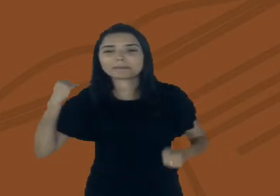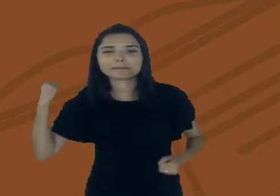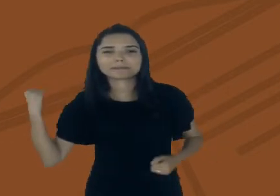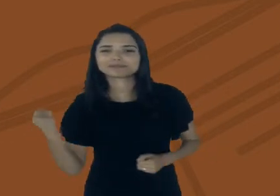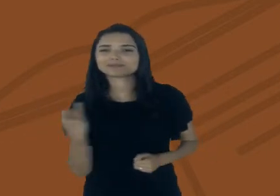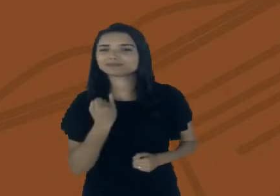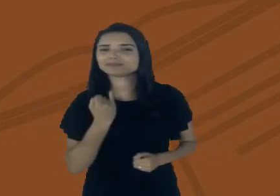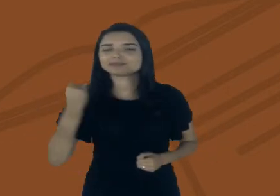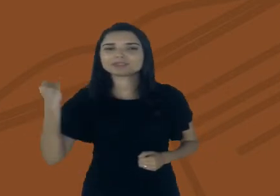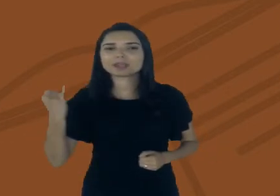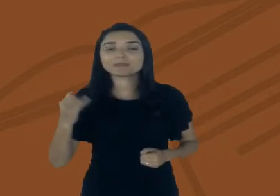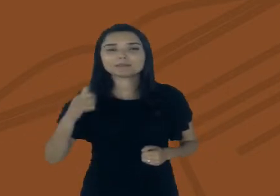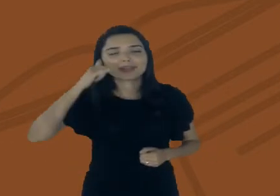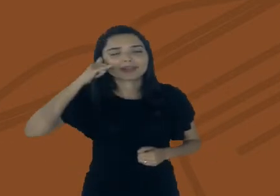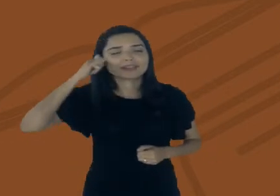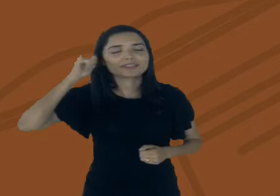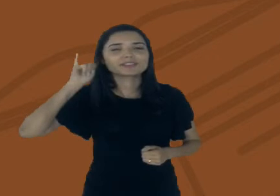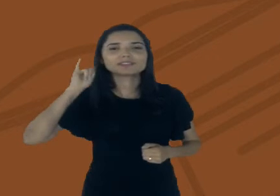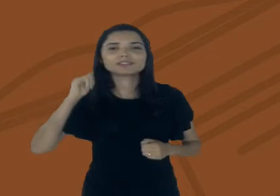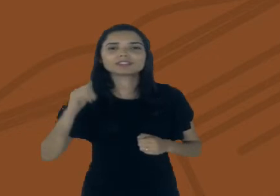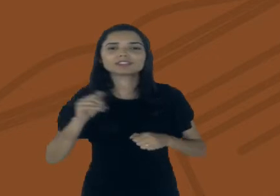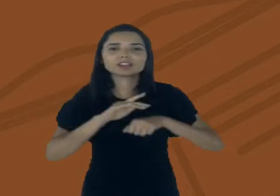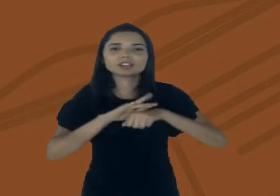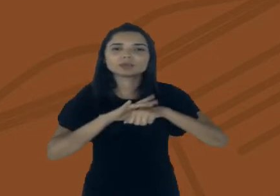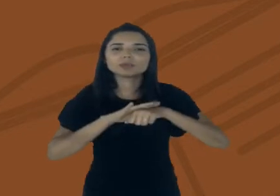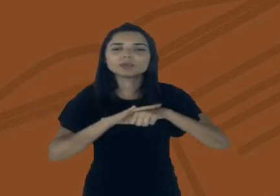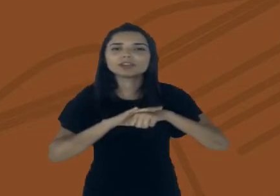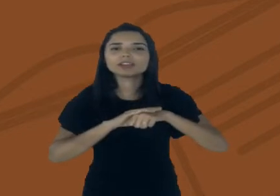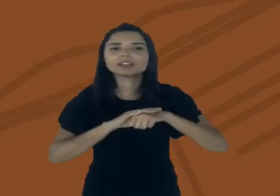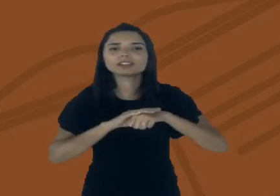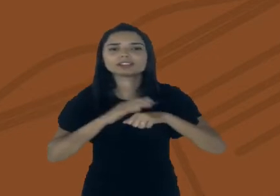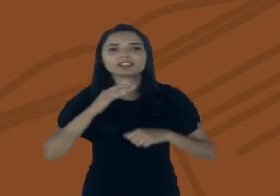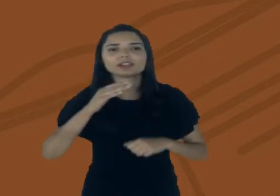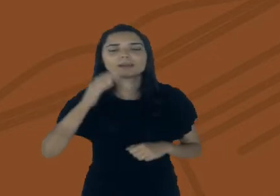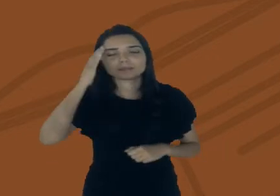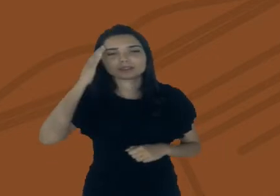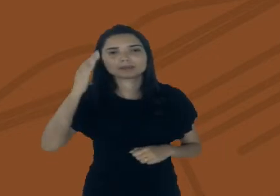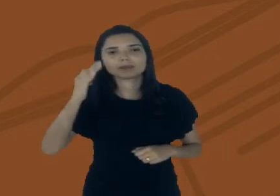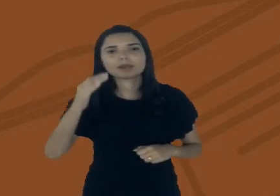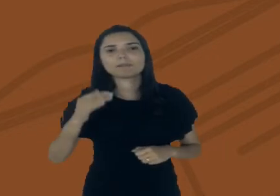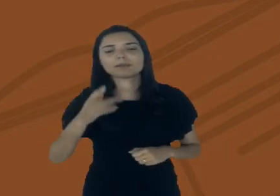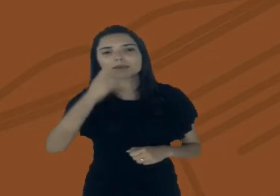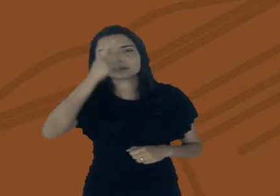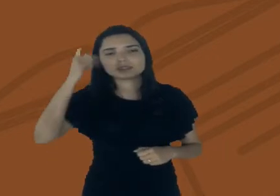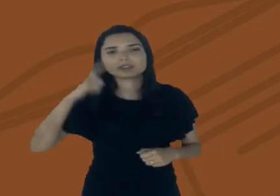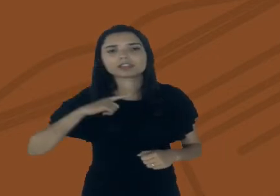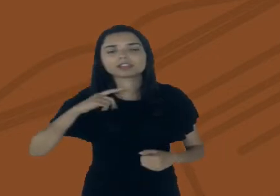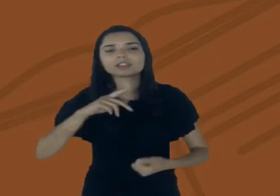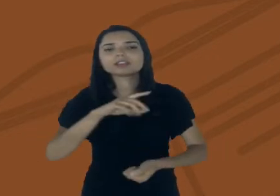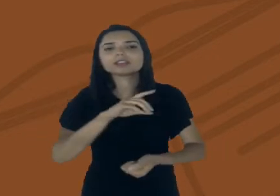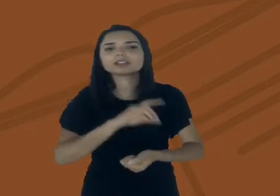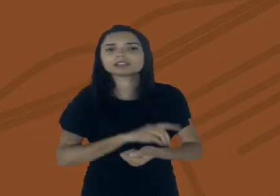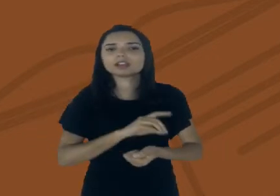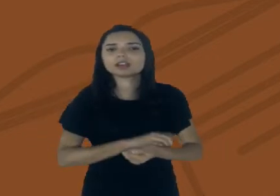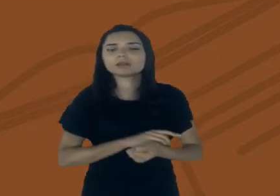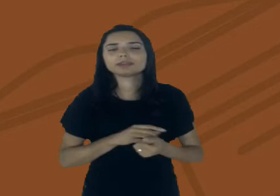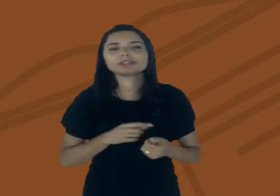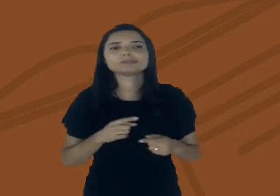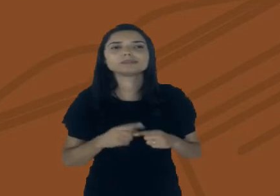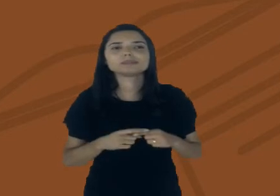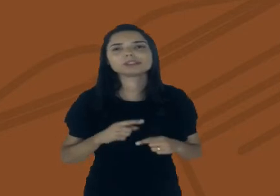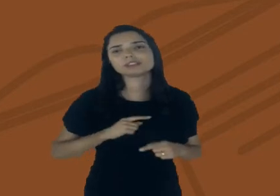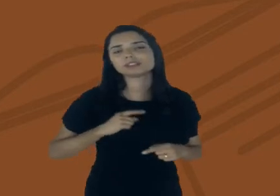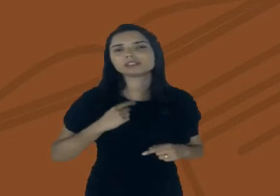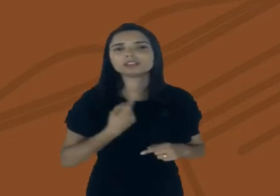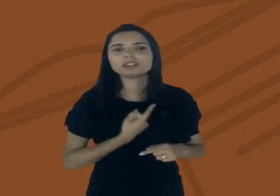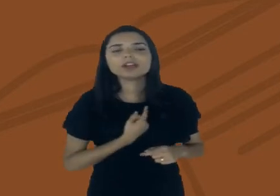a prevenção de doenças, inclusive para as pessoas que possuem diabetes, certo? Porque a gente realmente está tão acostumado com uma